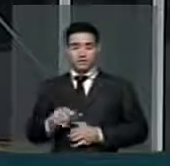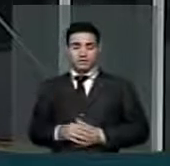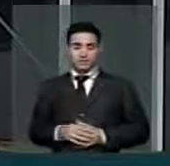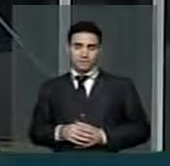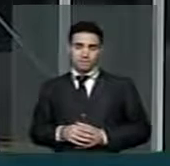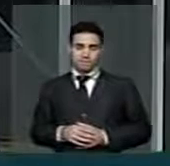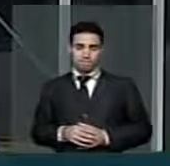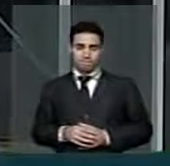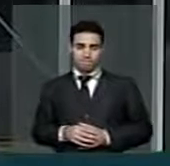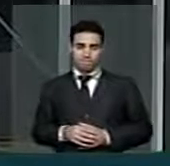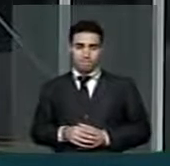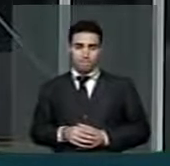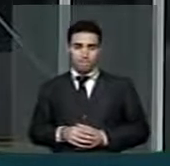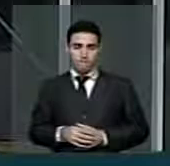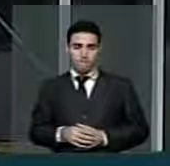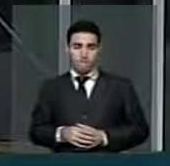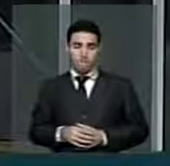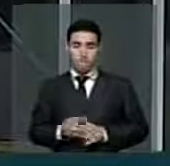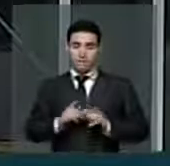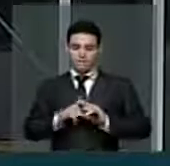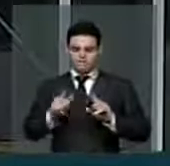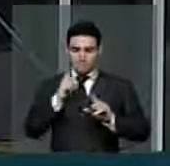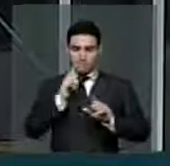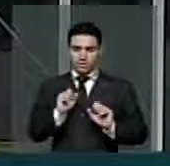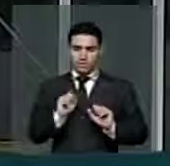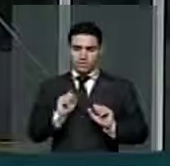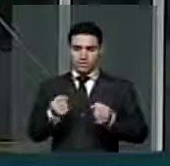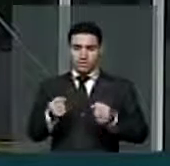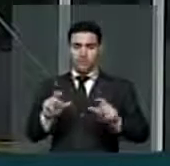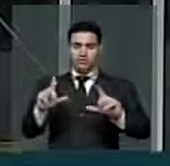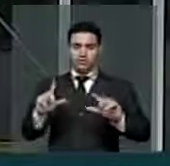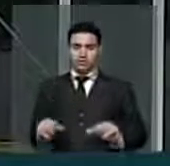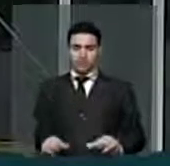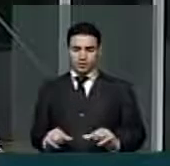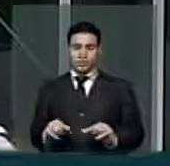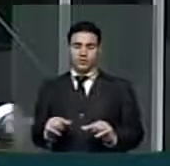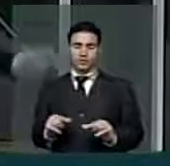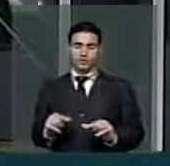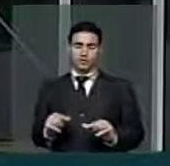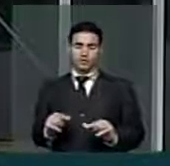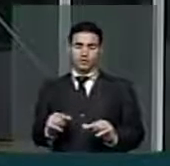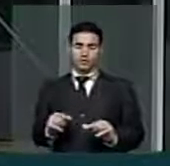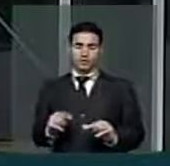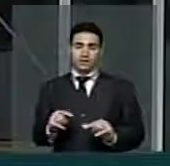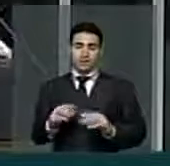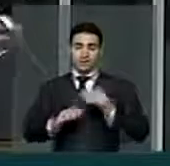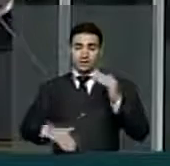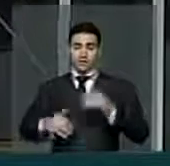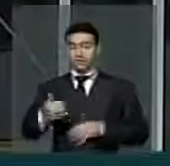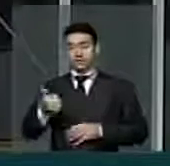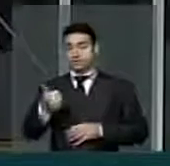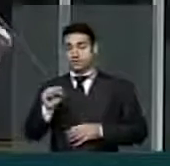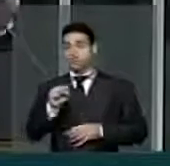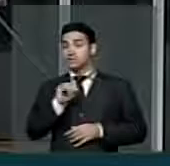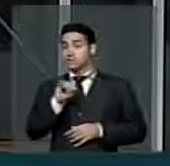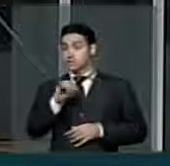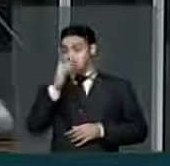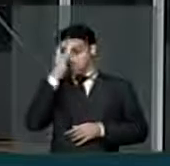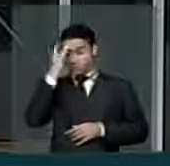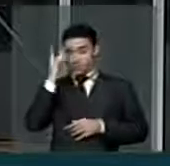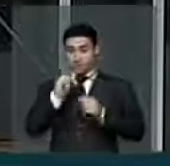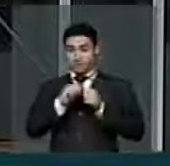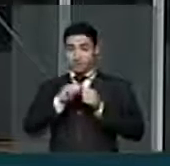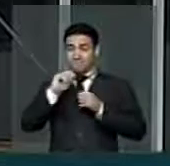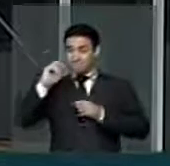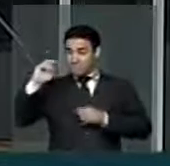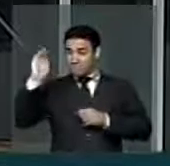No entanto, eu defendo a redução da idade penal, da maioridade penal, para os casos de crime